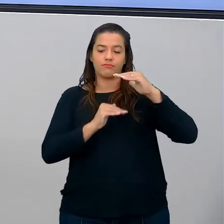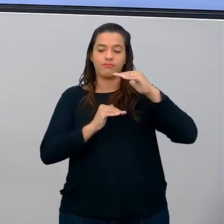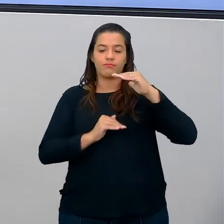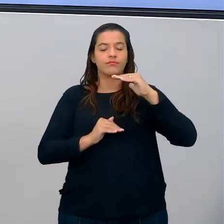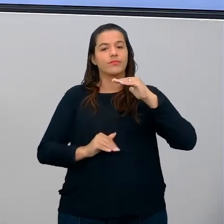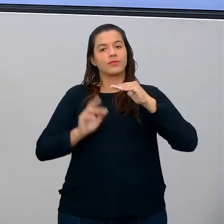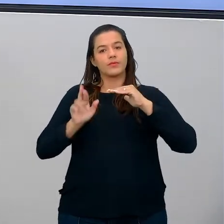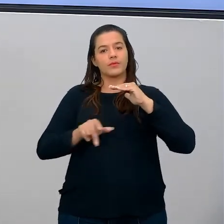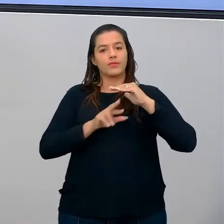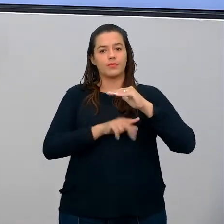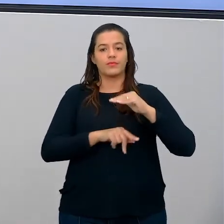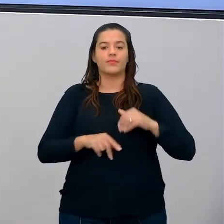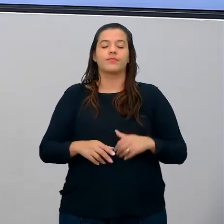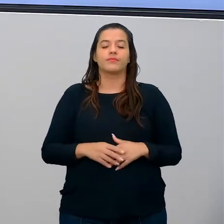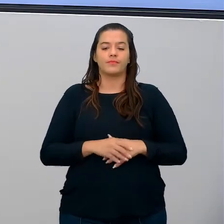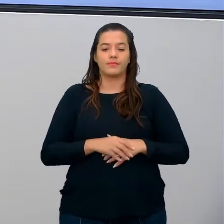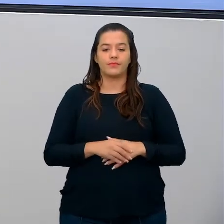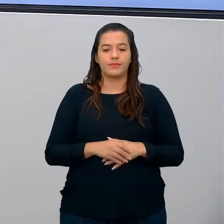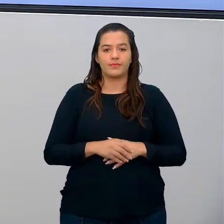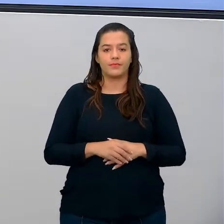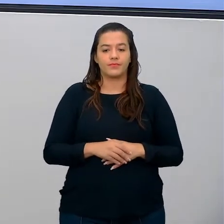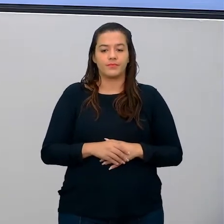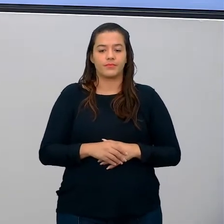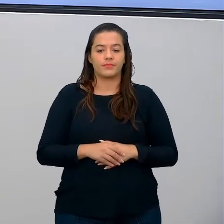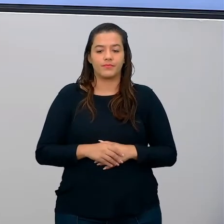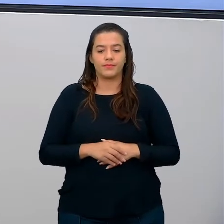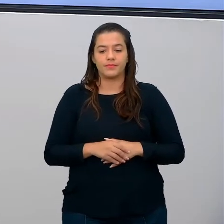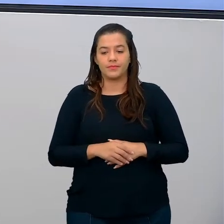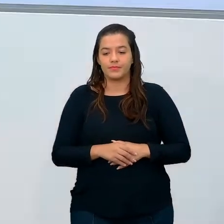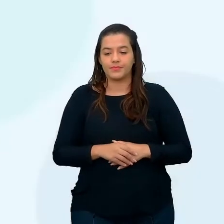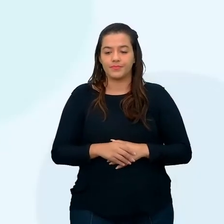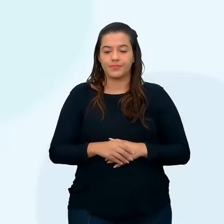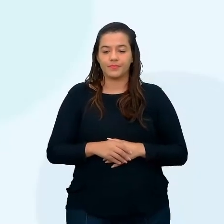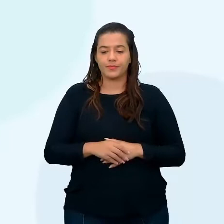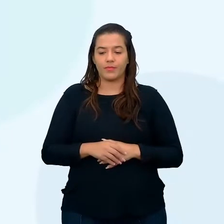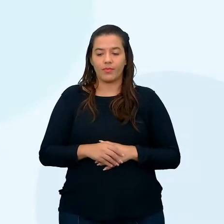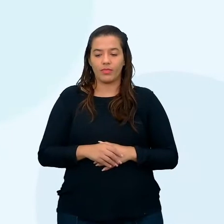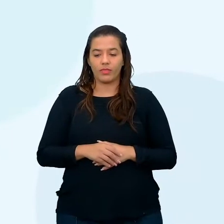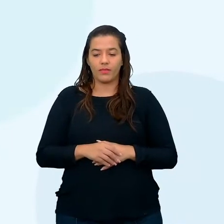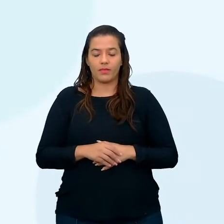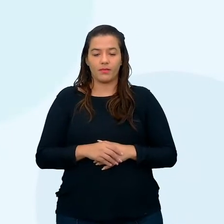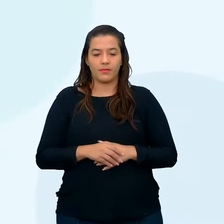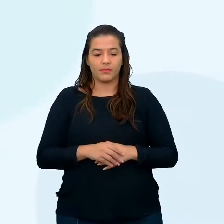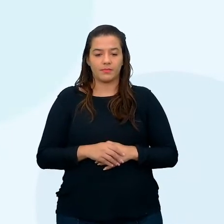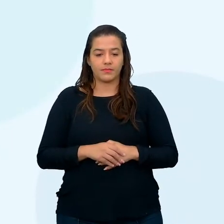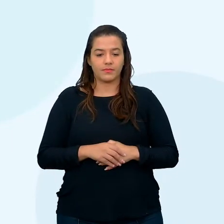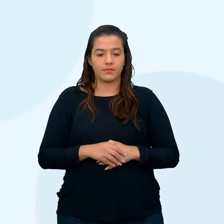diferenciados, tá certo? Bom, visto isso, então,